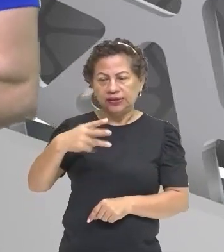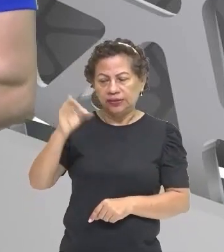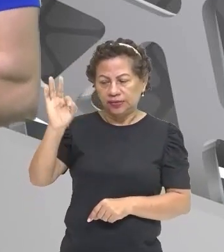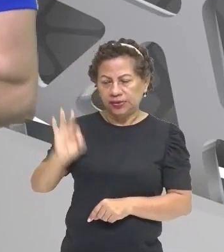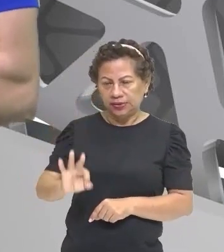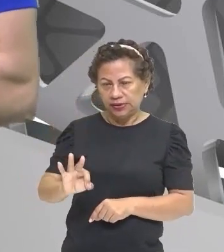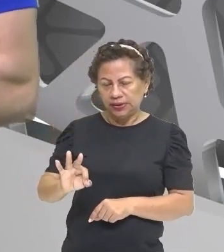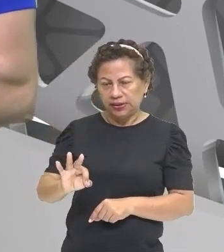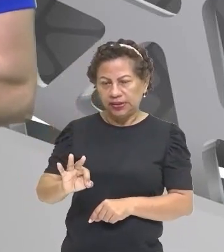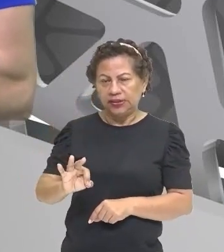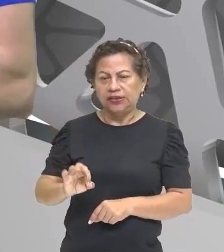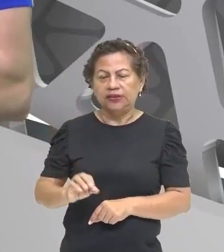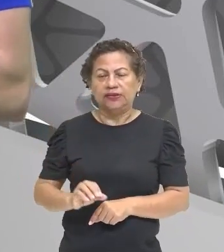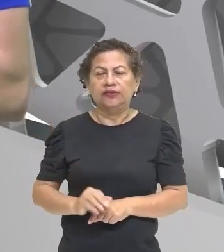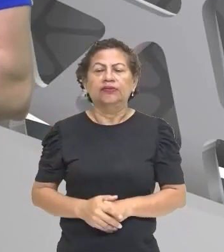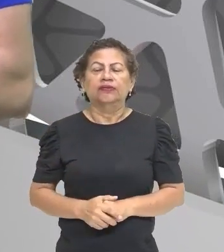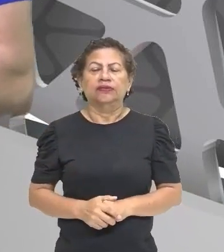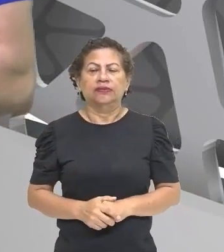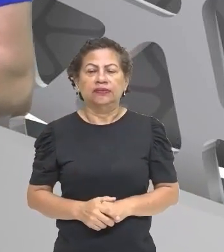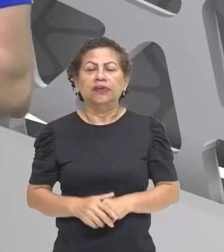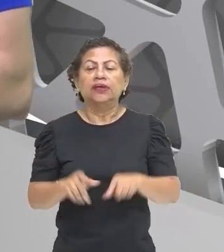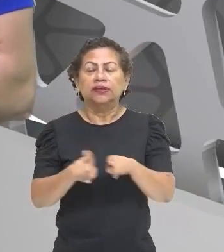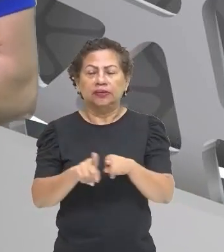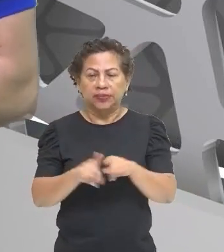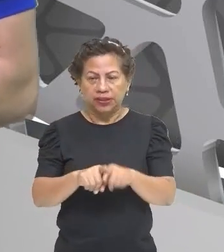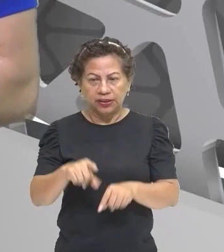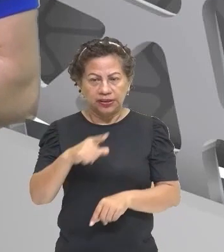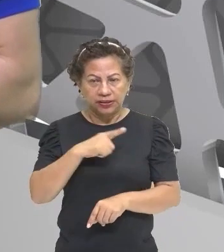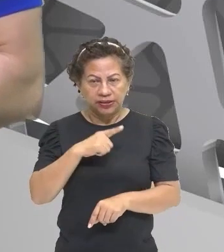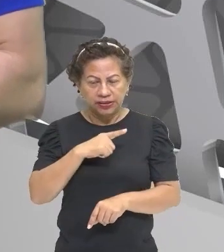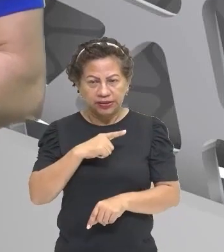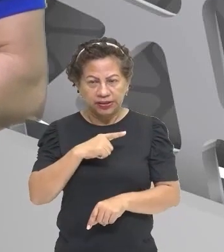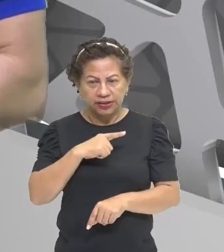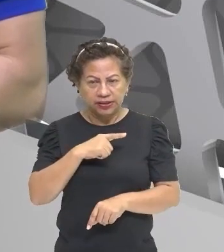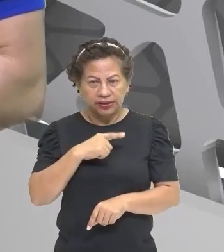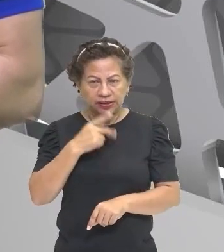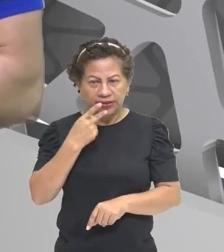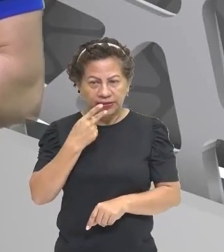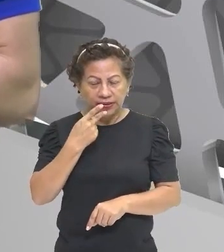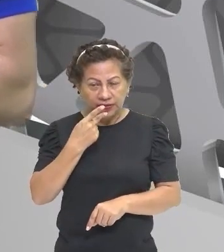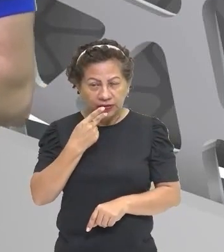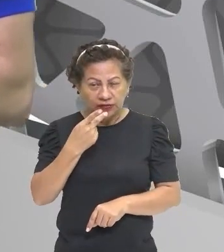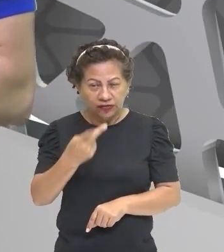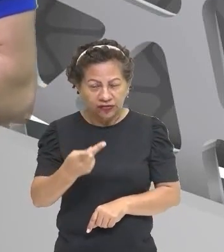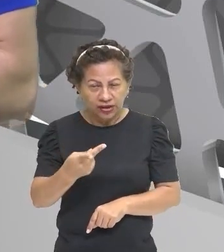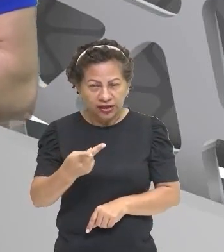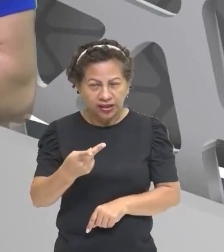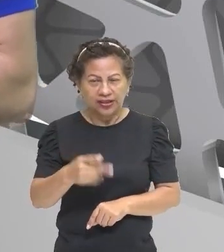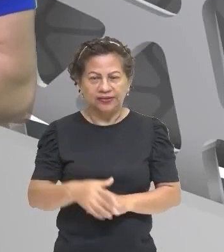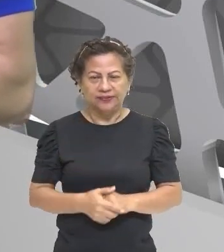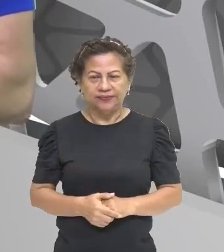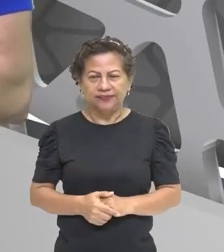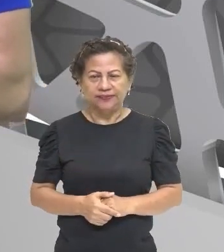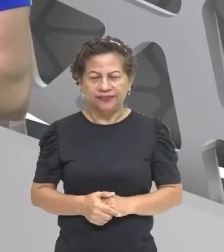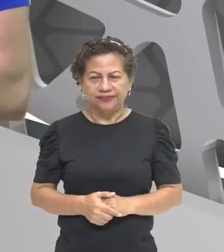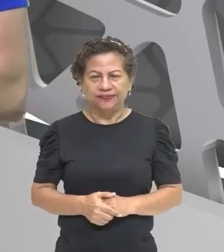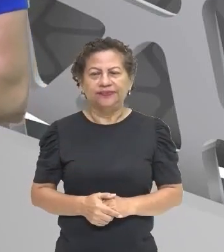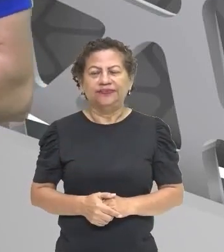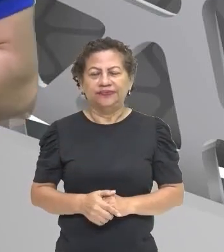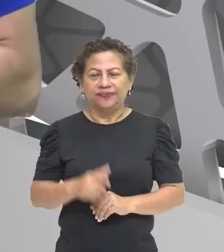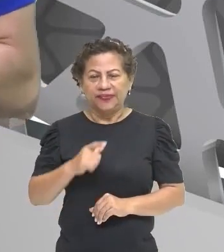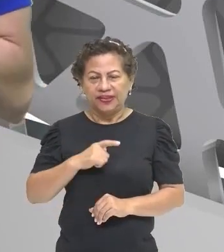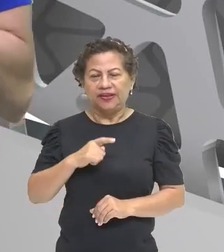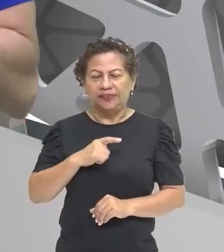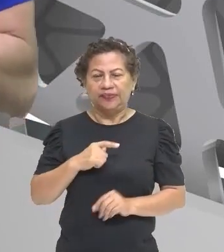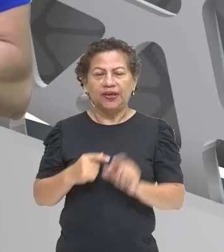Manaus. E nós temos também o setor, eu vou falar devagar para eu não errar a palavra, relojoeiro, tá